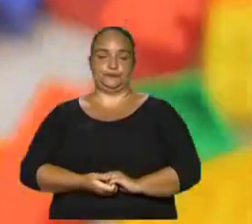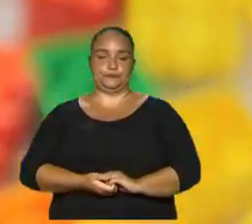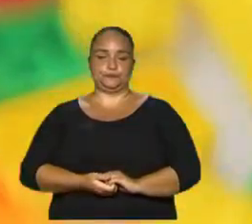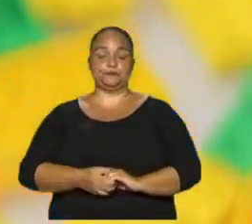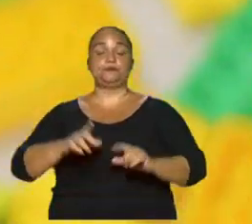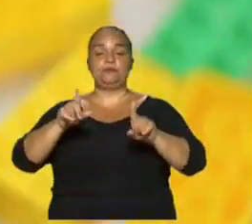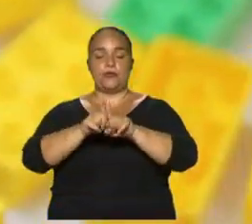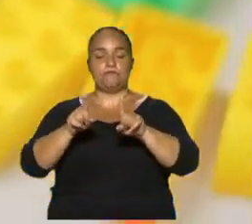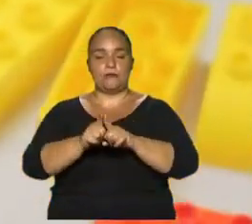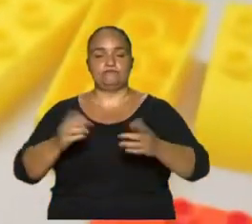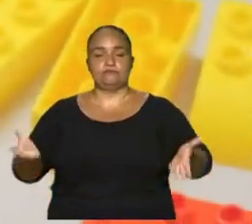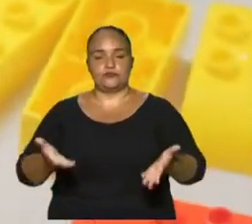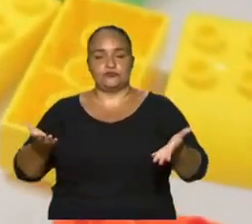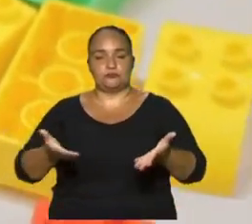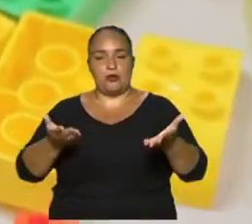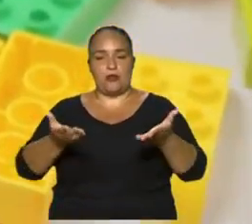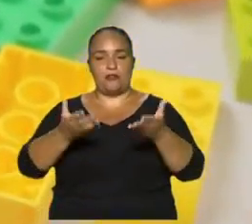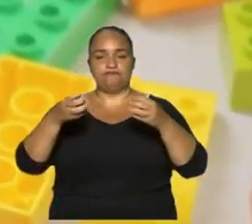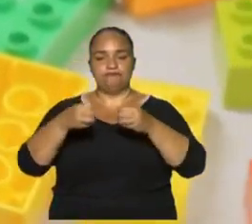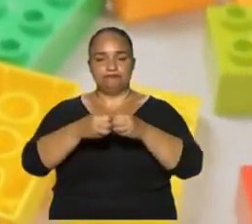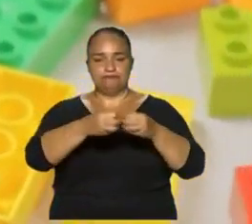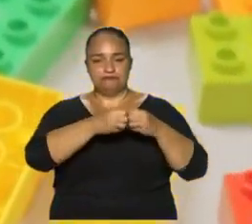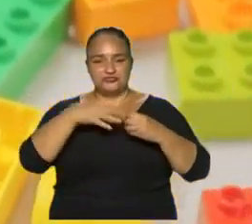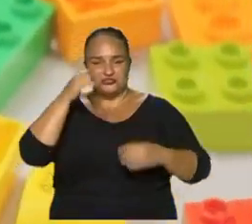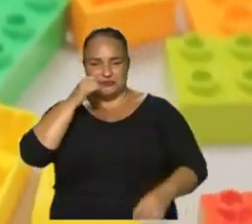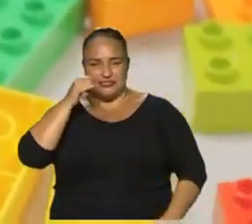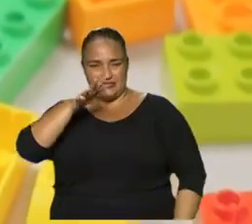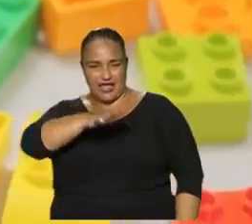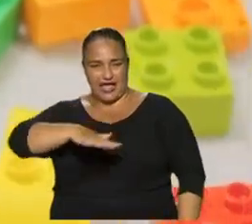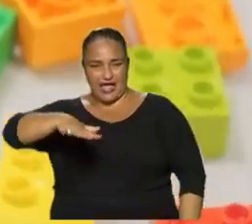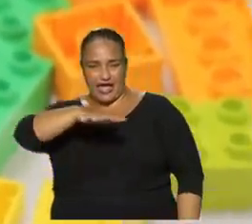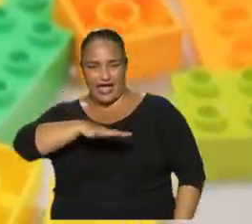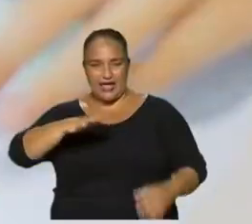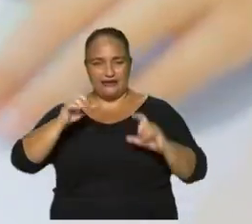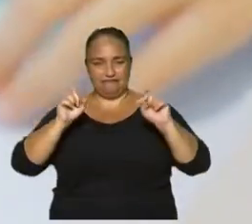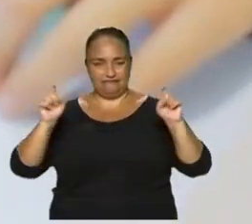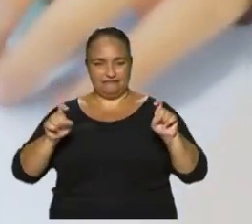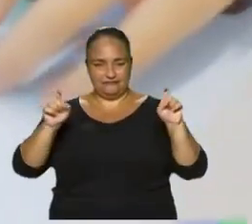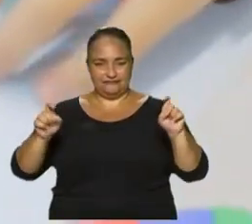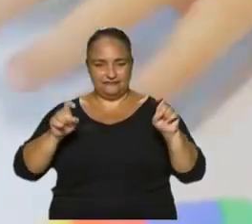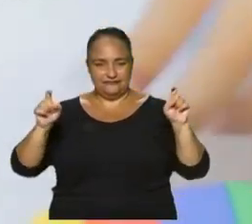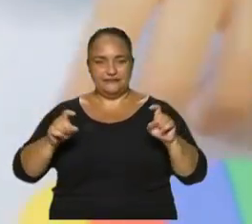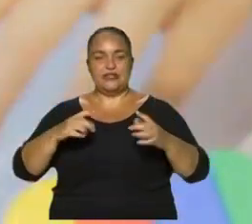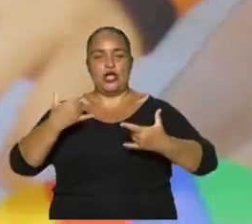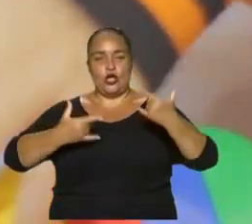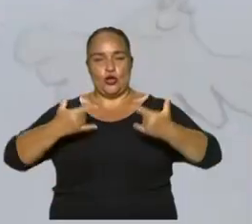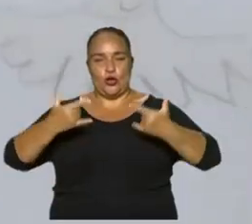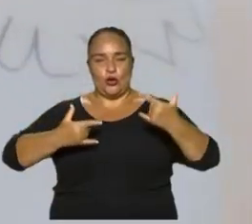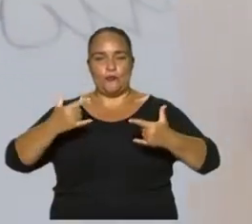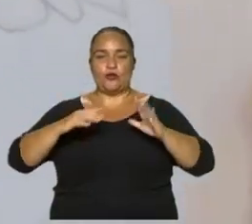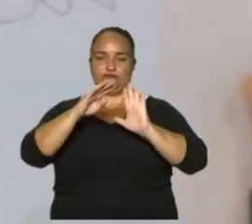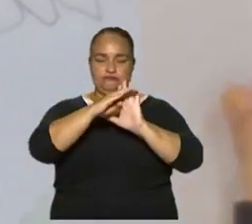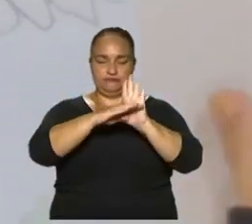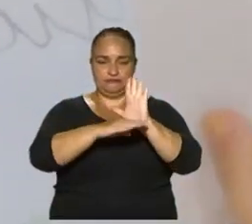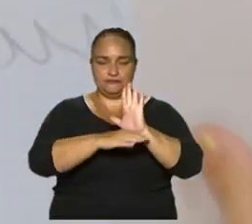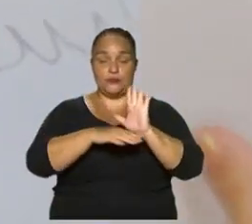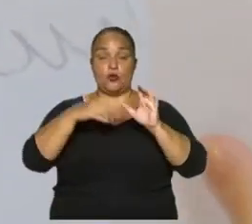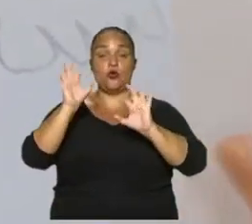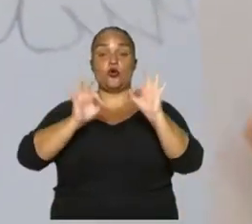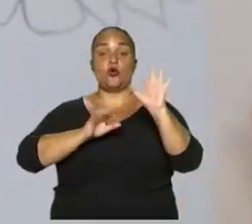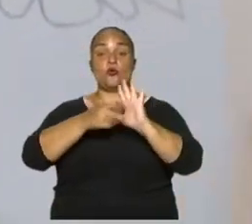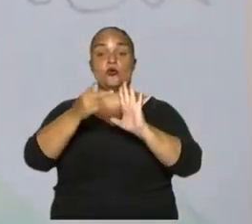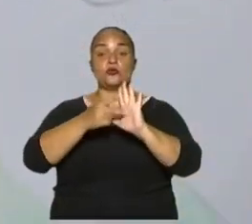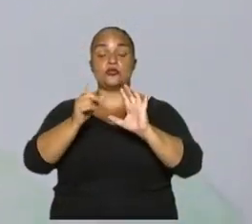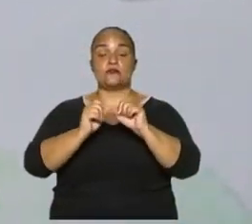Além de estimular a aproximação de meninas das áreas de computação, robótica e programação, O projeto faz parte